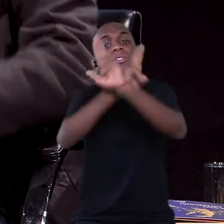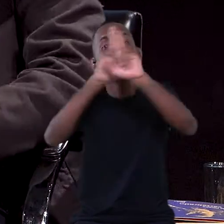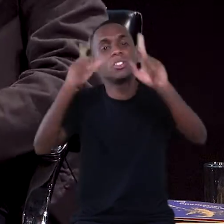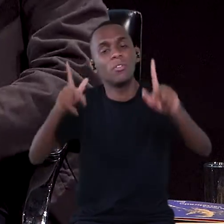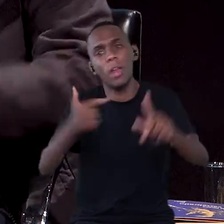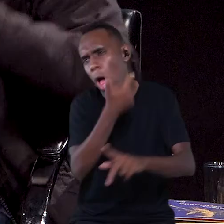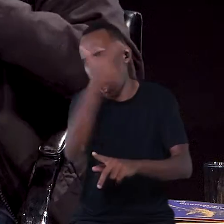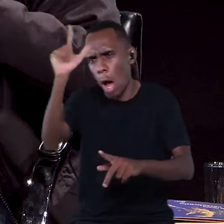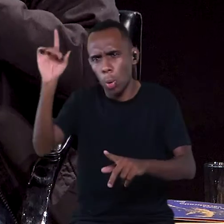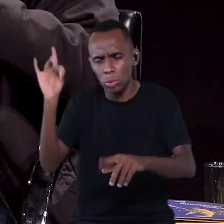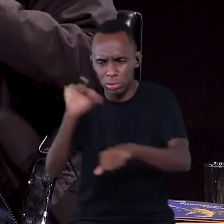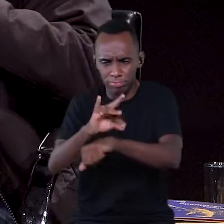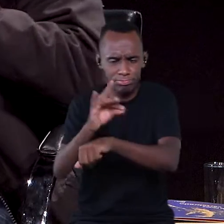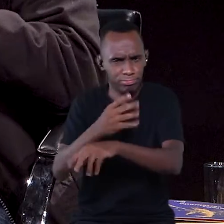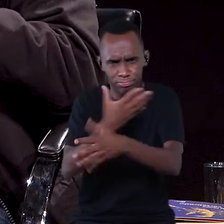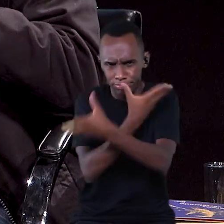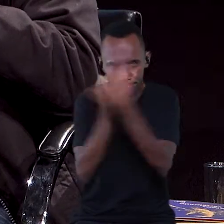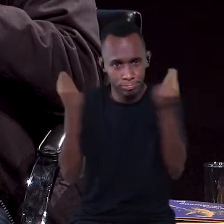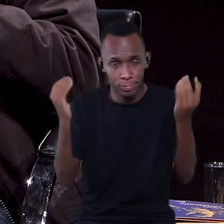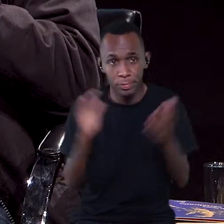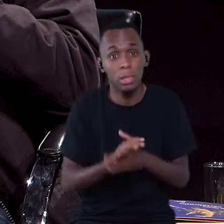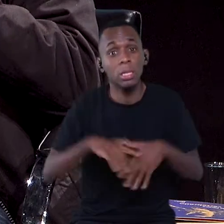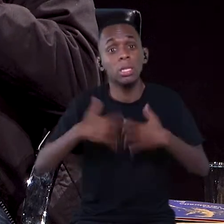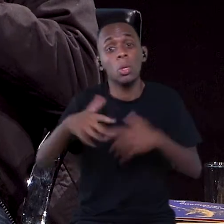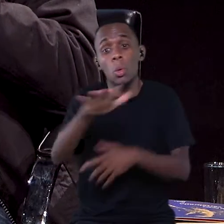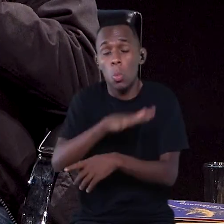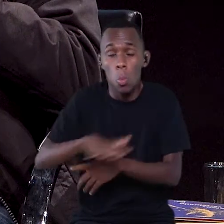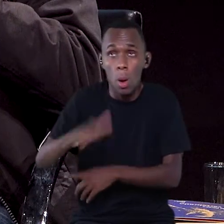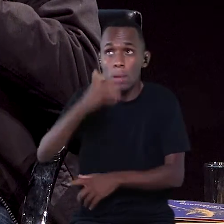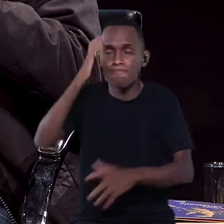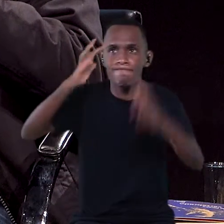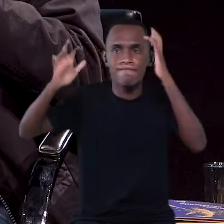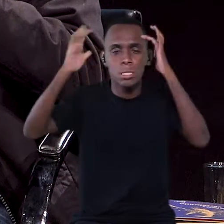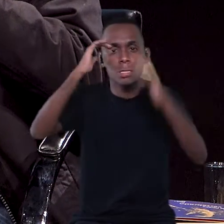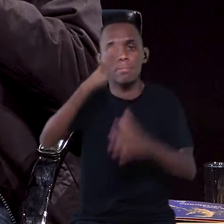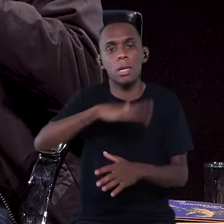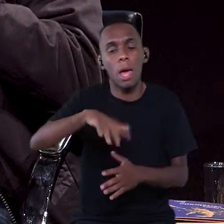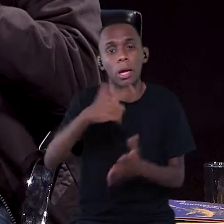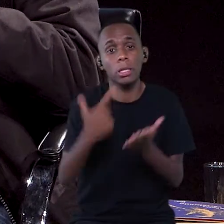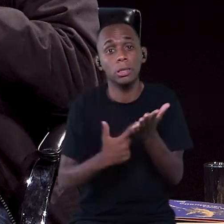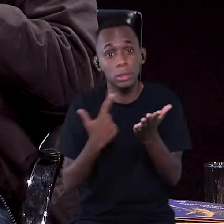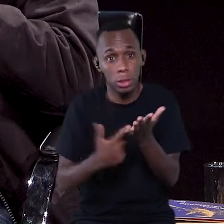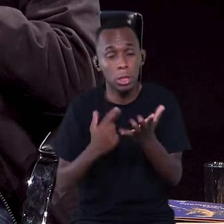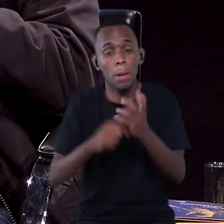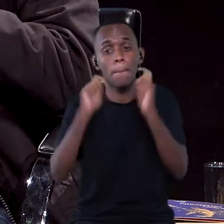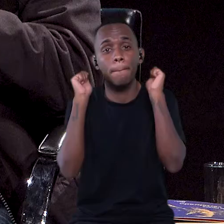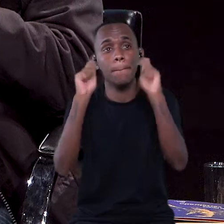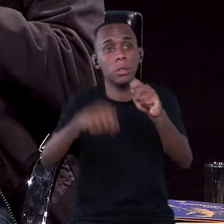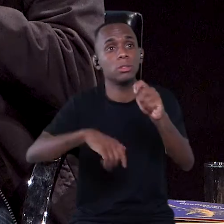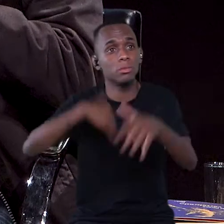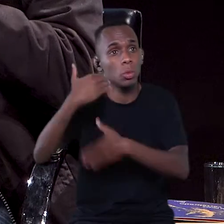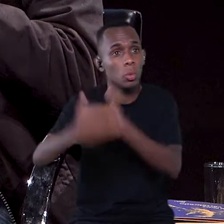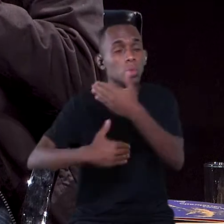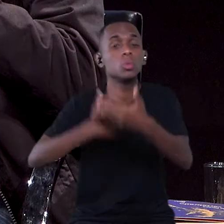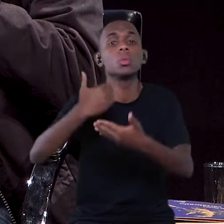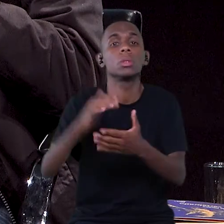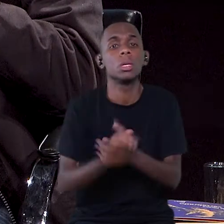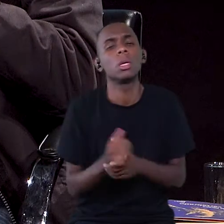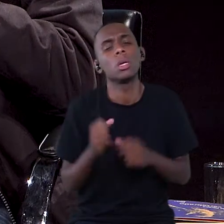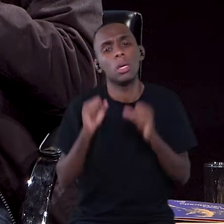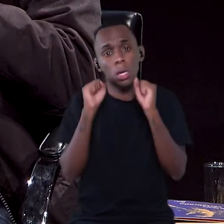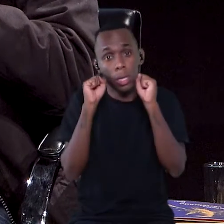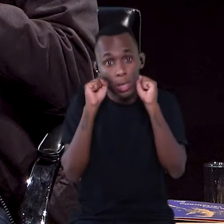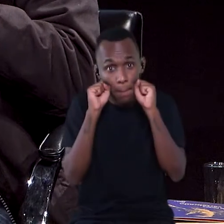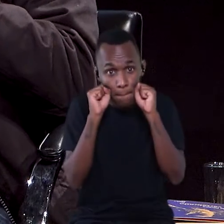passaram indiferentemente. Então, nós temos todo um campo imaginário para a literatura brasileira, né, construir essas situações, né, que